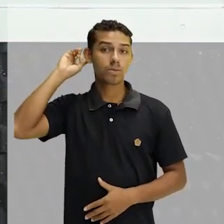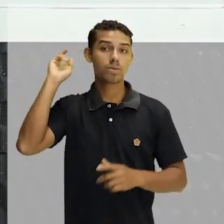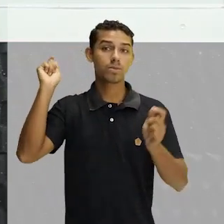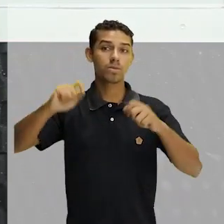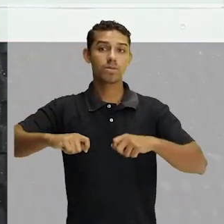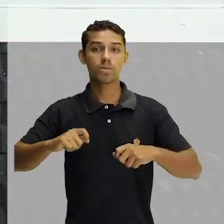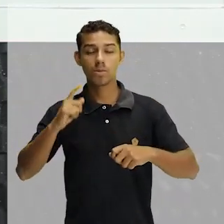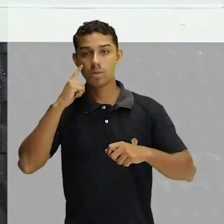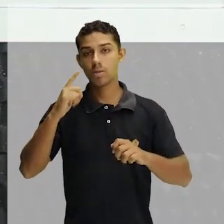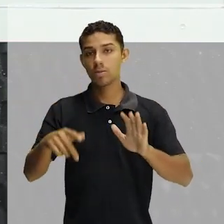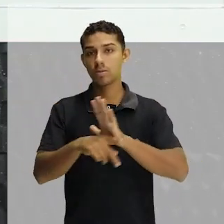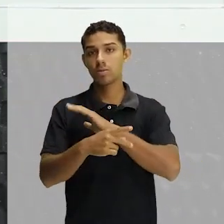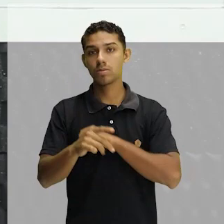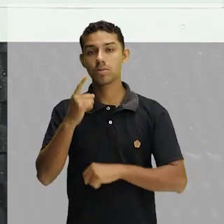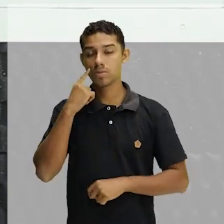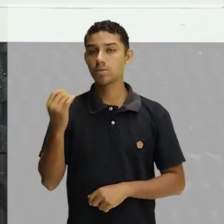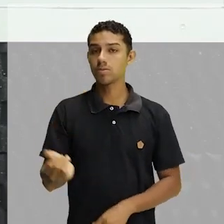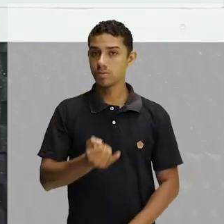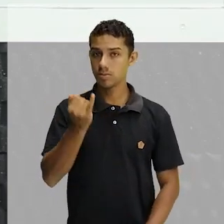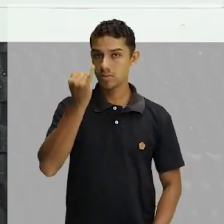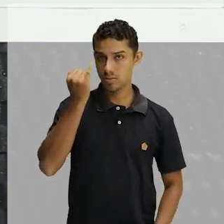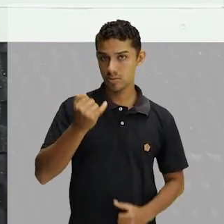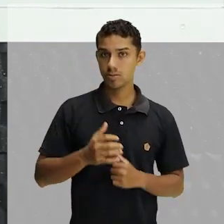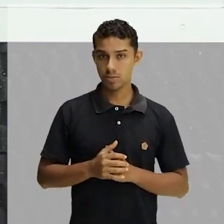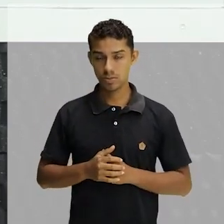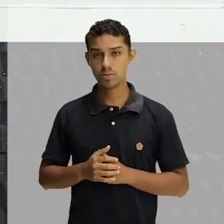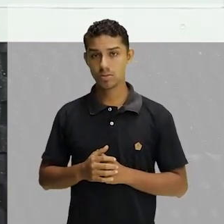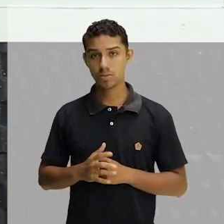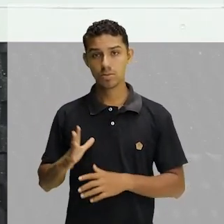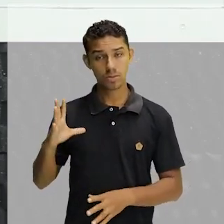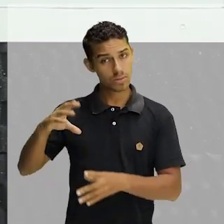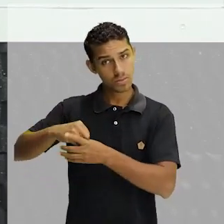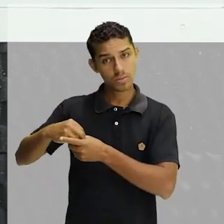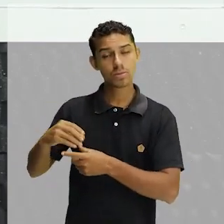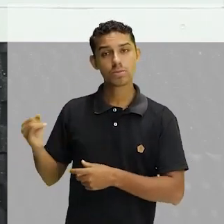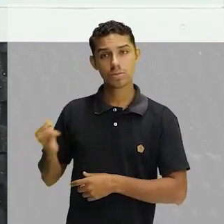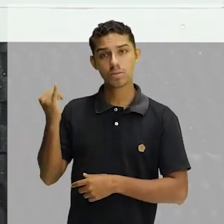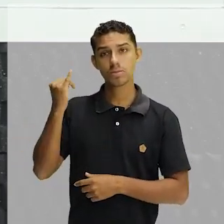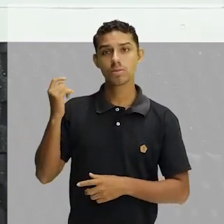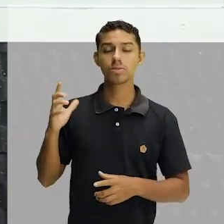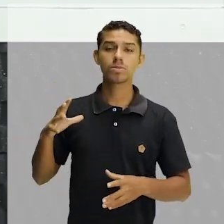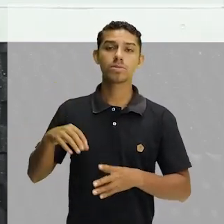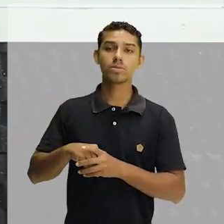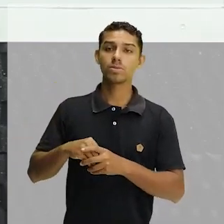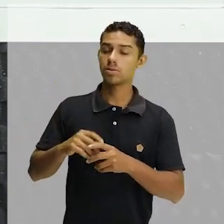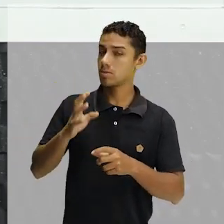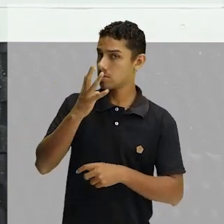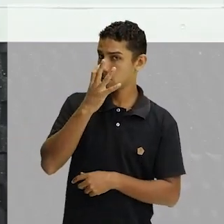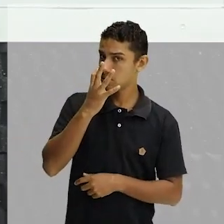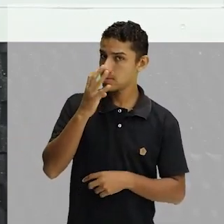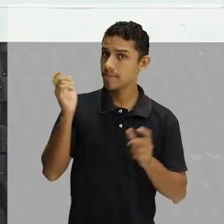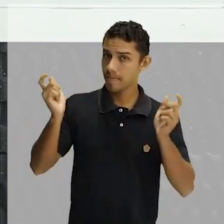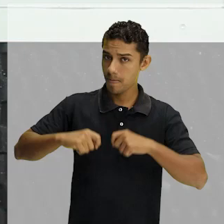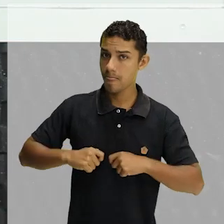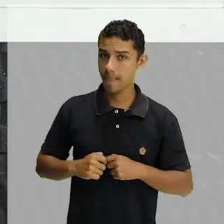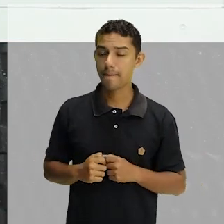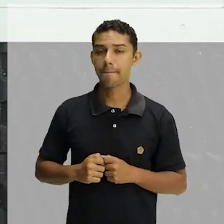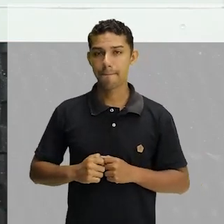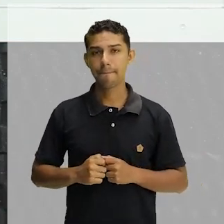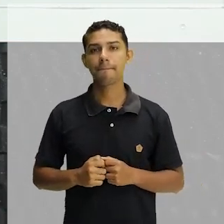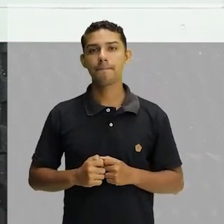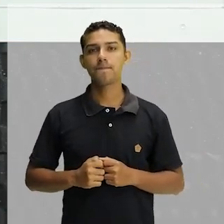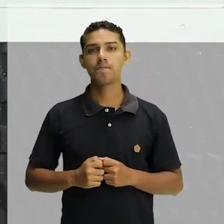conteúdos são fundamentais. E como conteúdos fundamentais, eles precisam ser muito bem observados, eles precisam ser muito